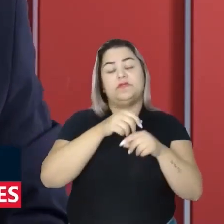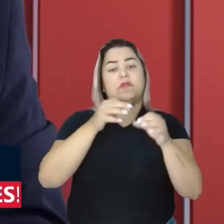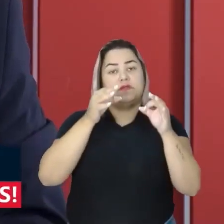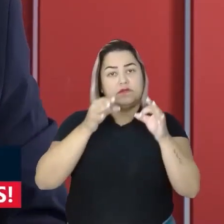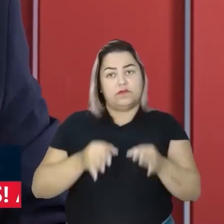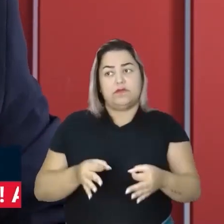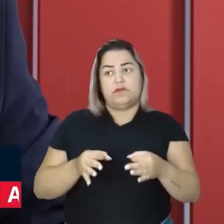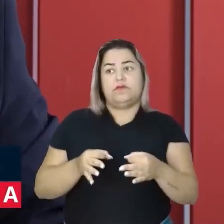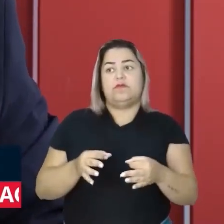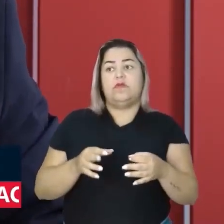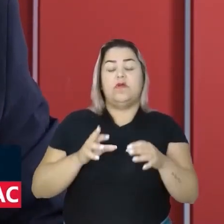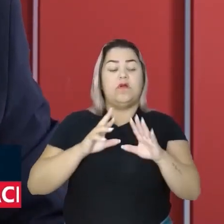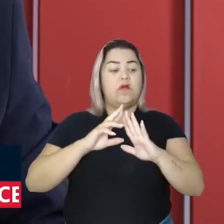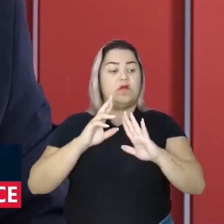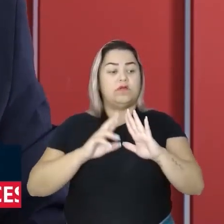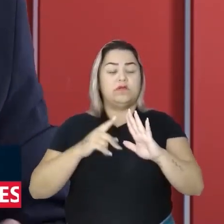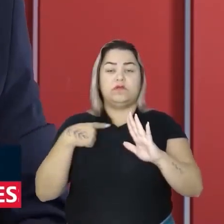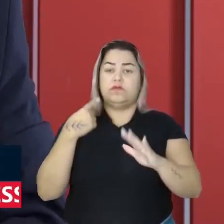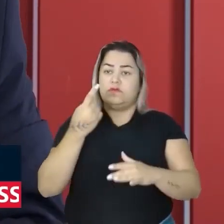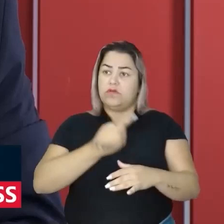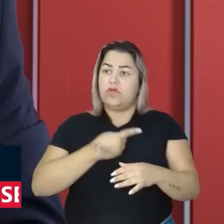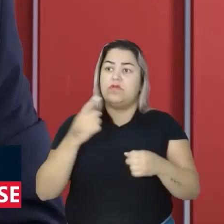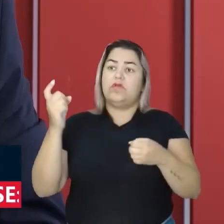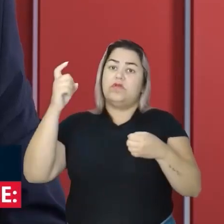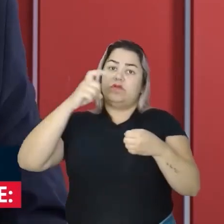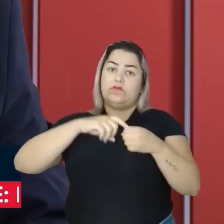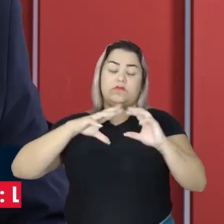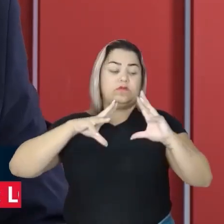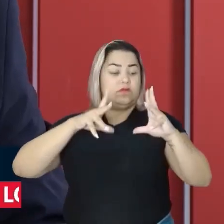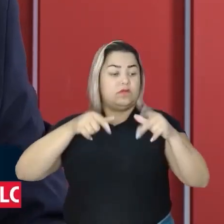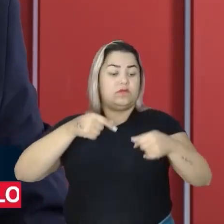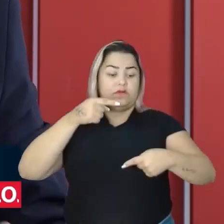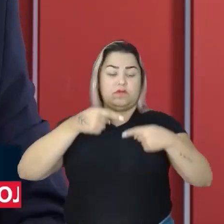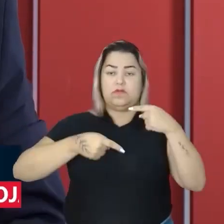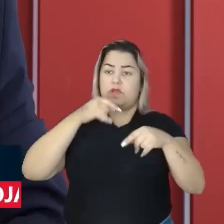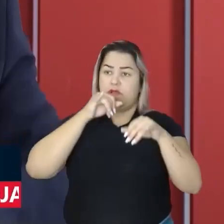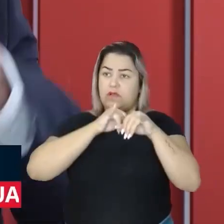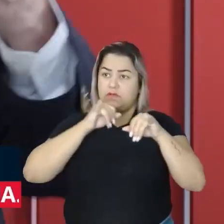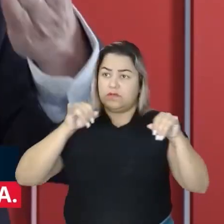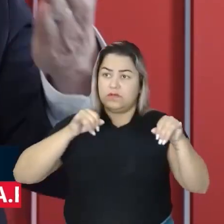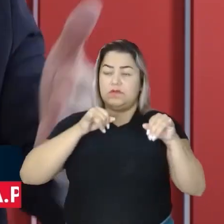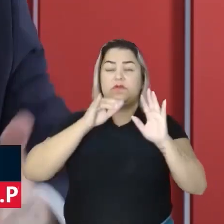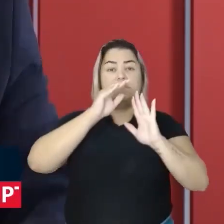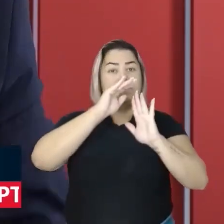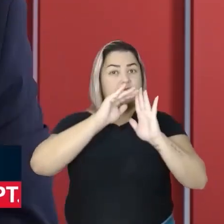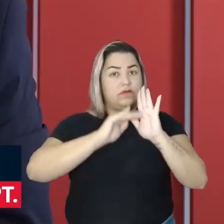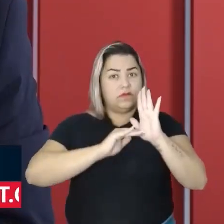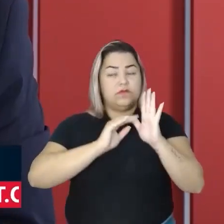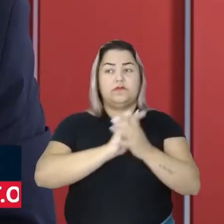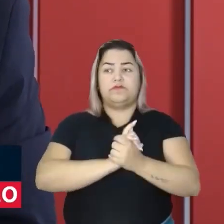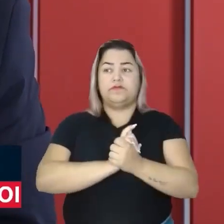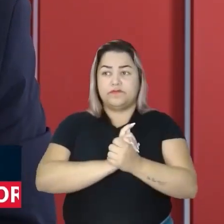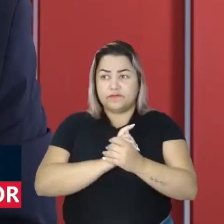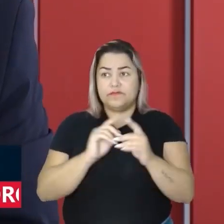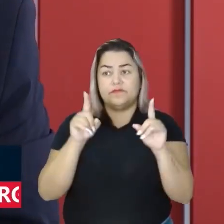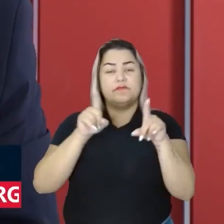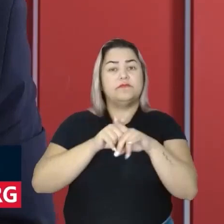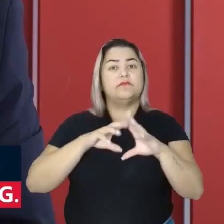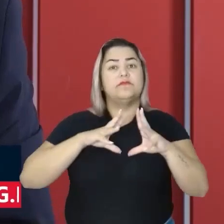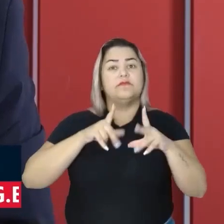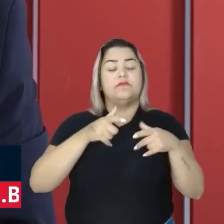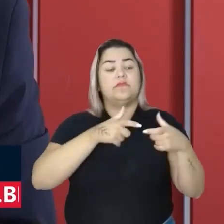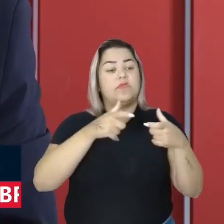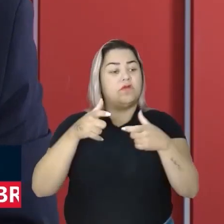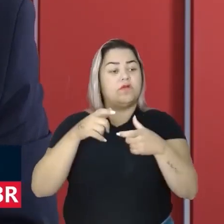certo. Ainda mais com a reforma tributária, agora que nós votamos, com todas as políticas que o Lula está anunciando, com a nova medida né, que está sendo tomada em várias áreas, os